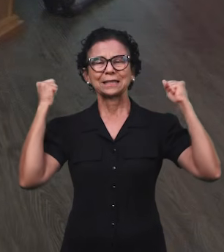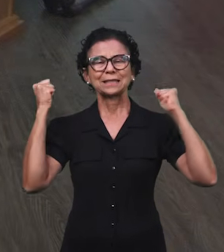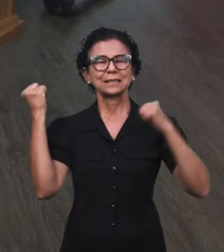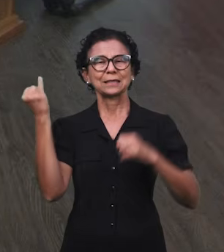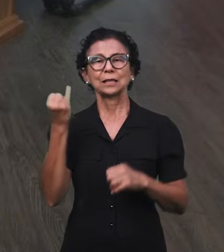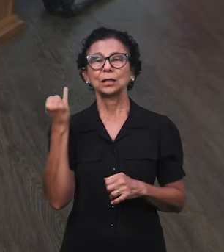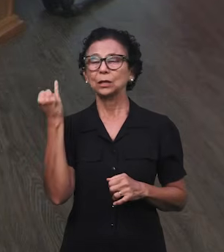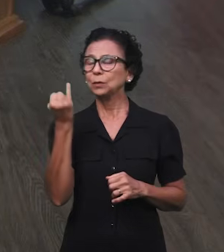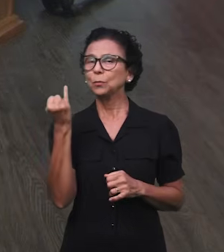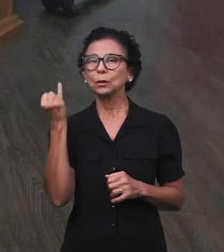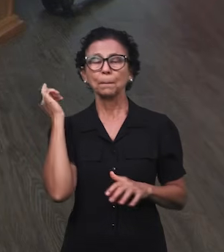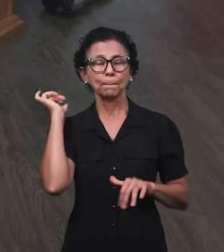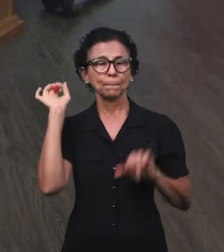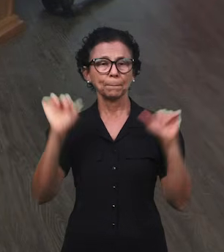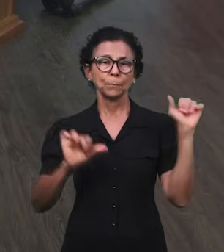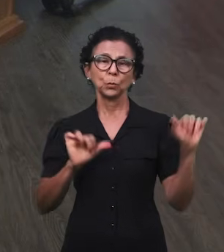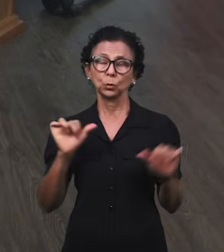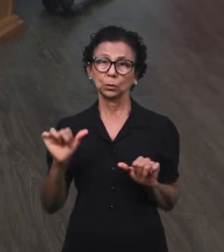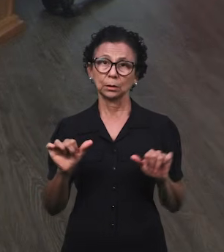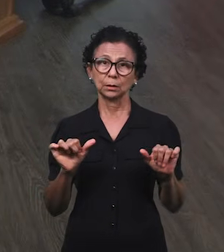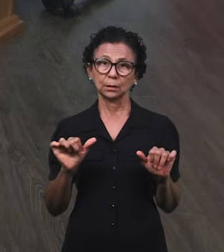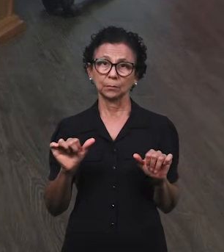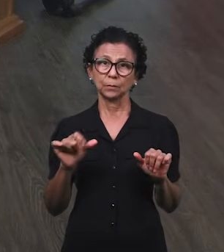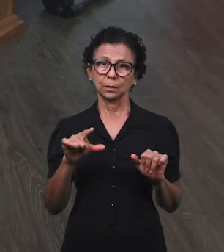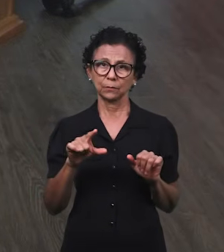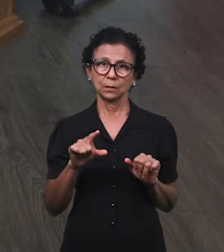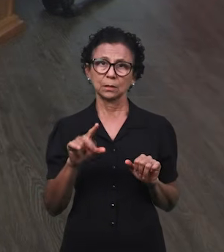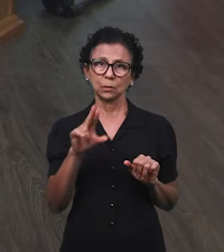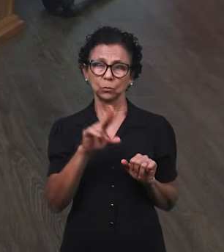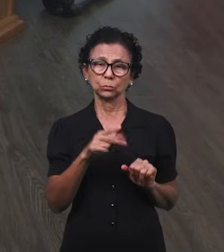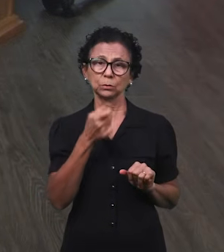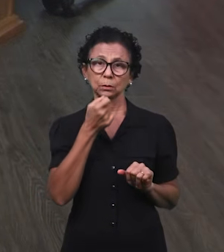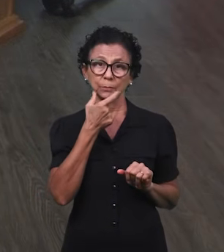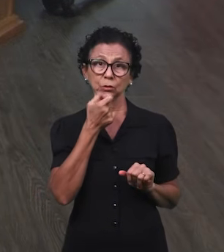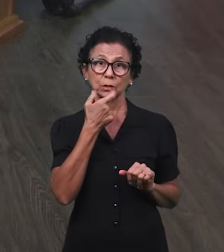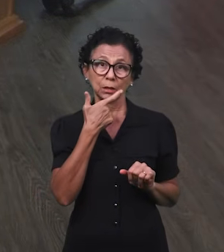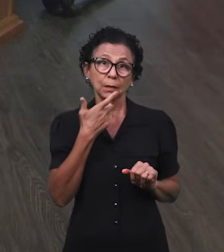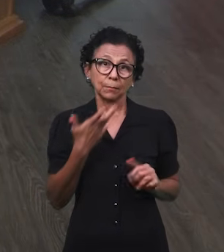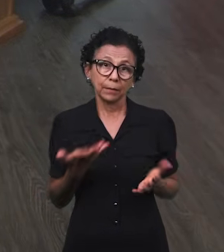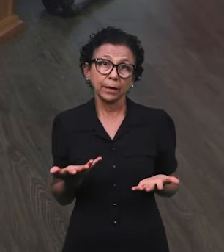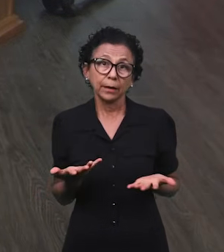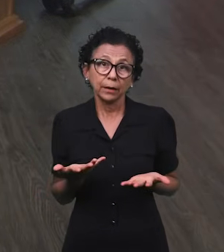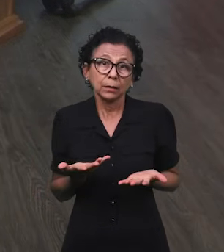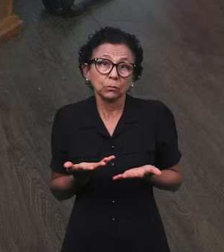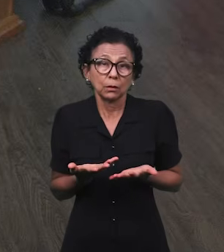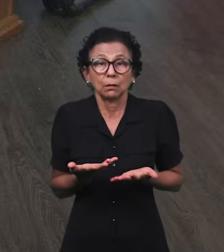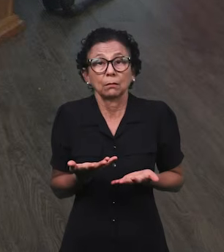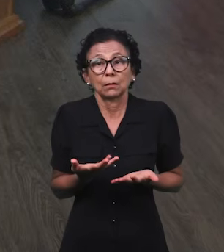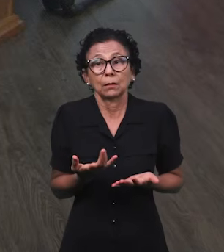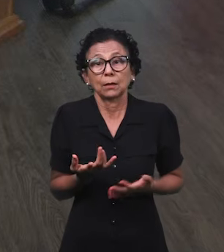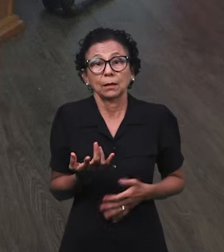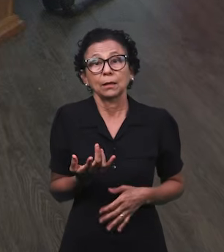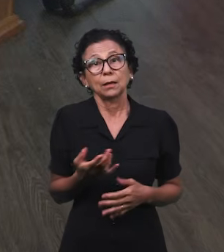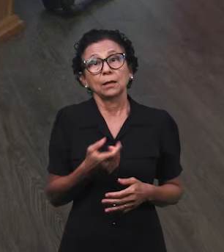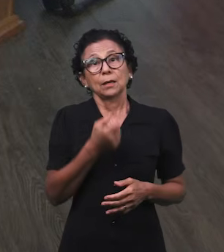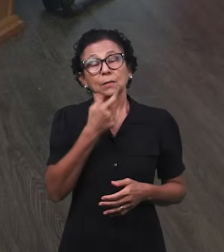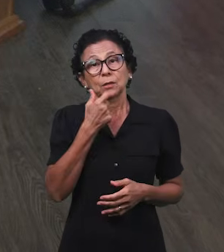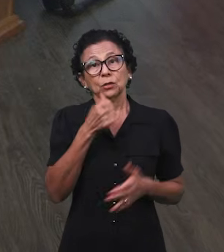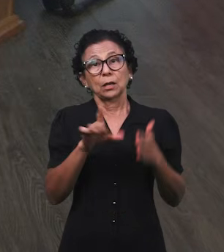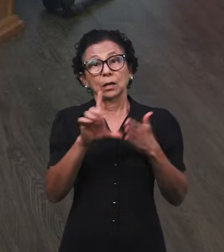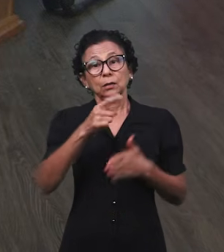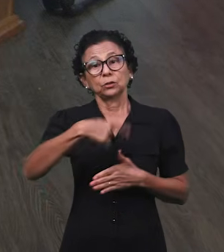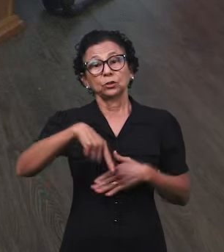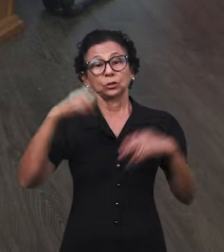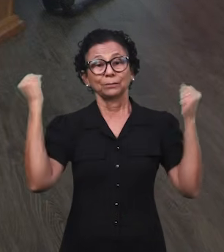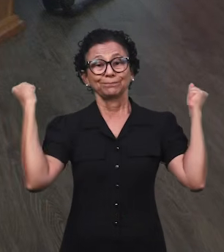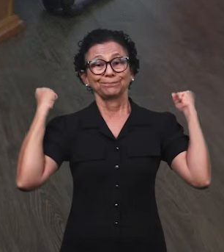você toma um medicamento, muitas vezes, para ir até fazer uma atividade física, você toma um